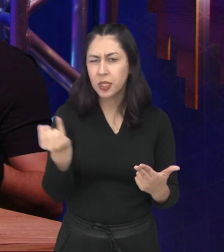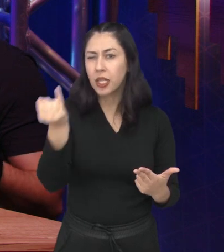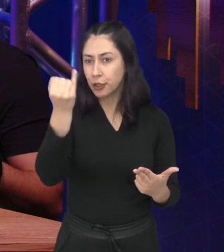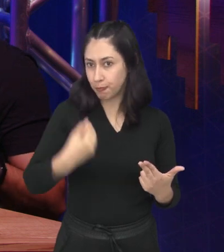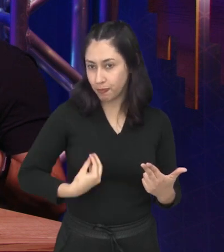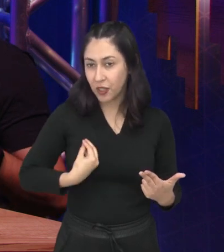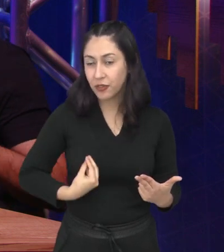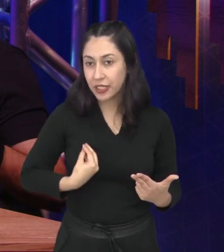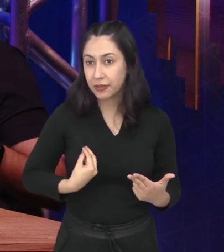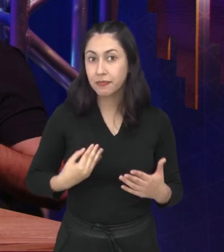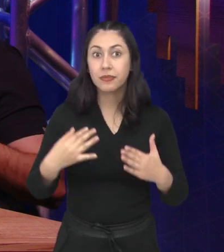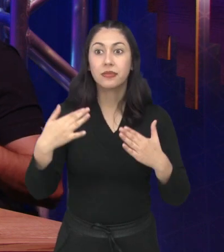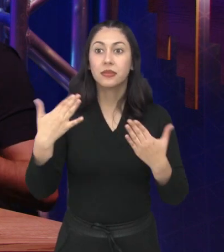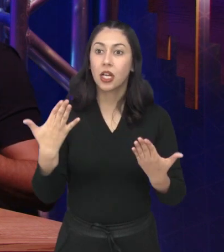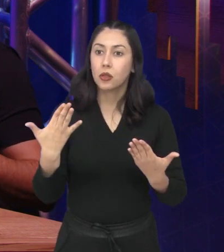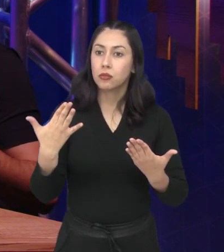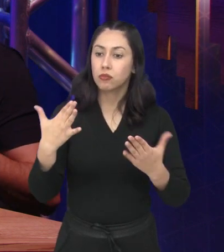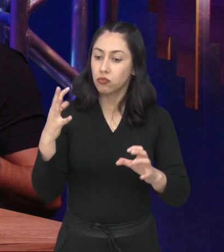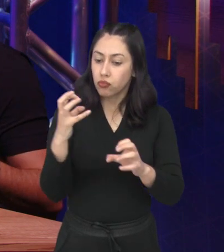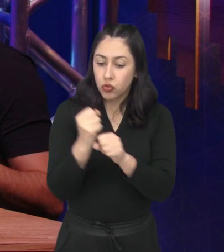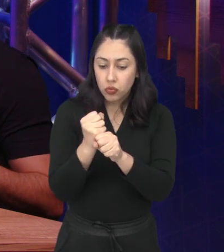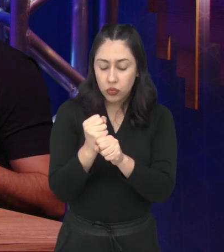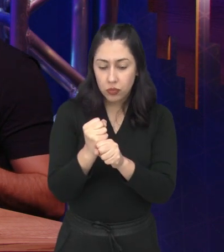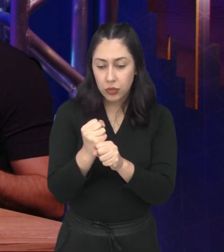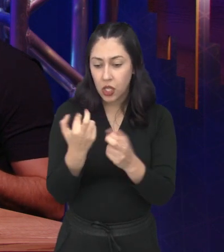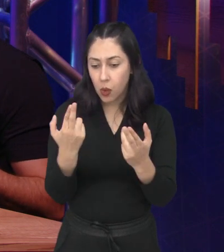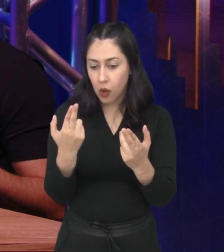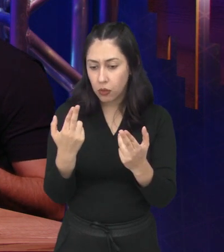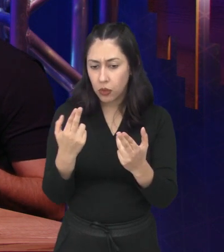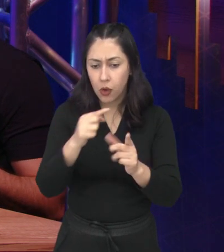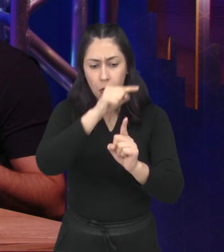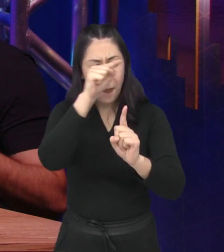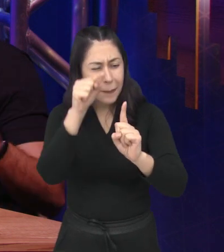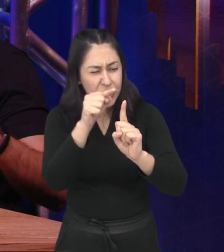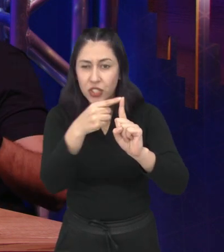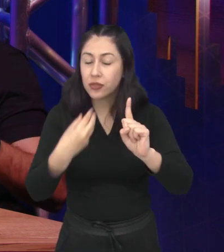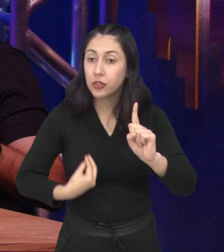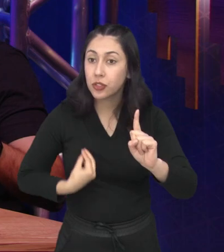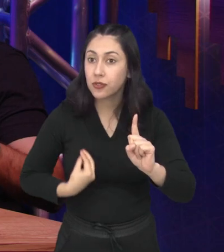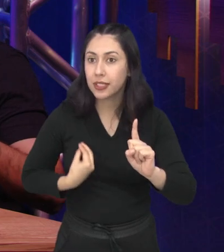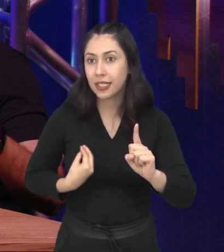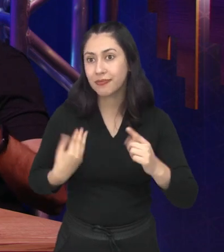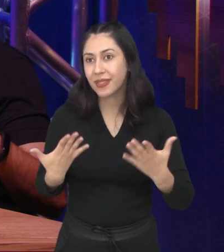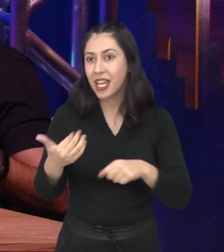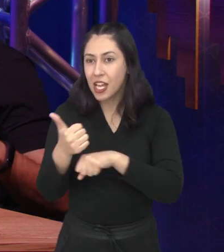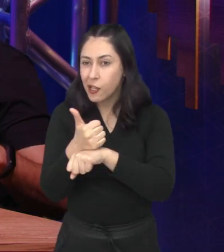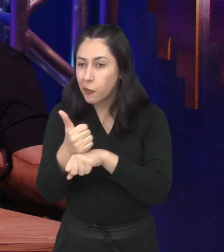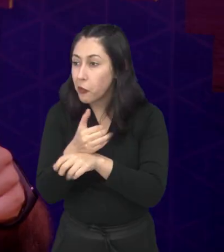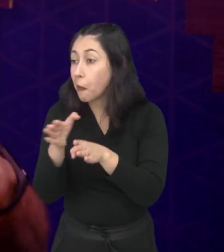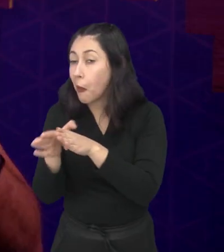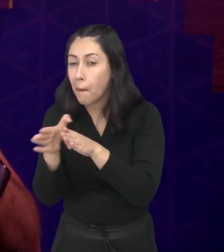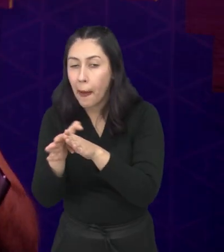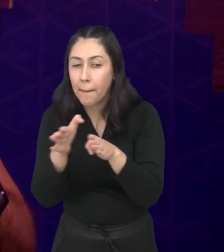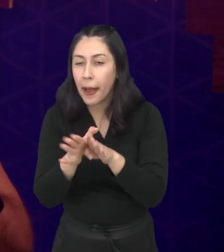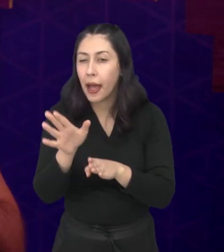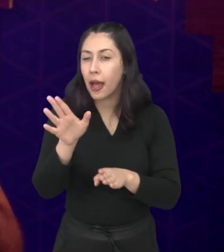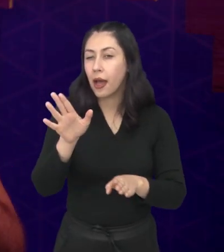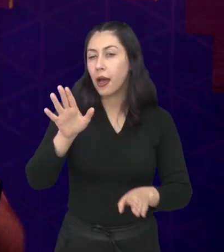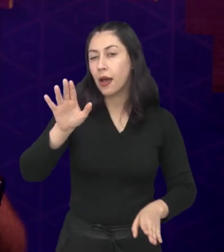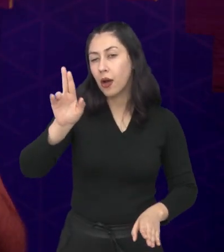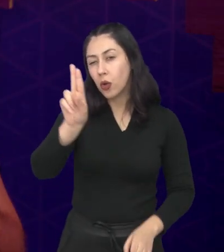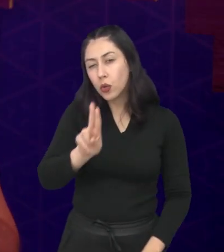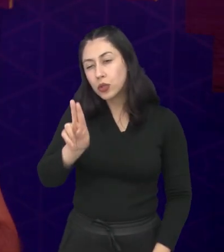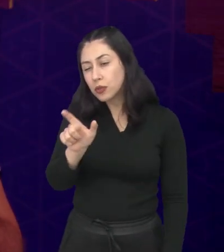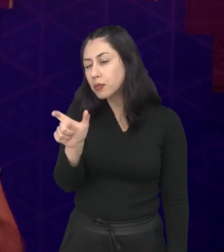Então seria a razão de viver, o Ikigai, né? E os coach da vida usam muito isso para fazer